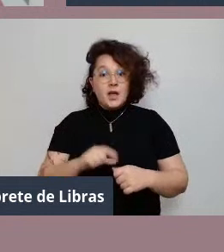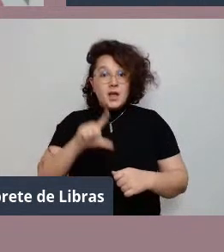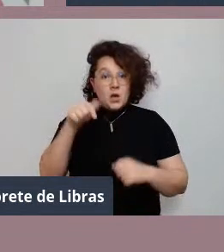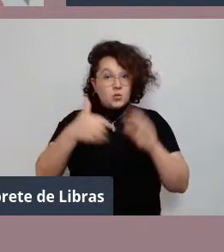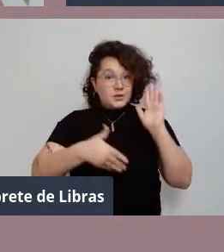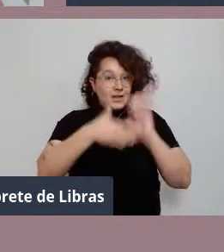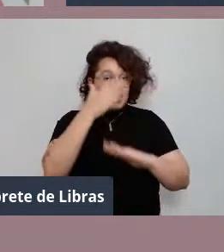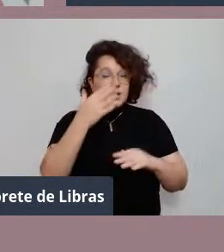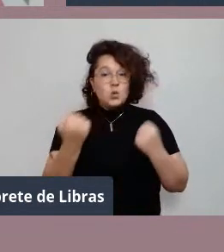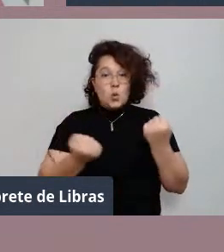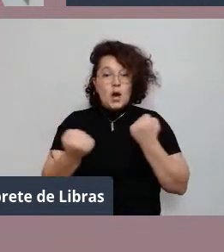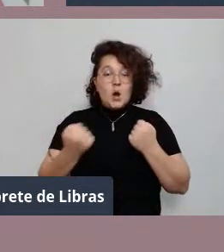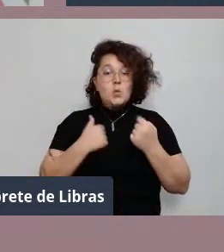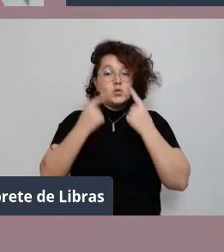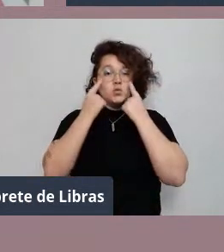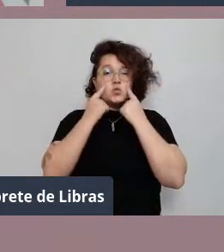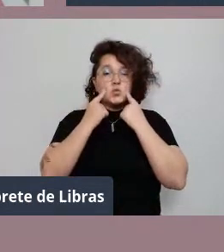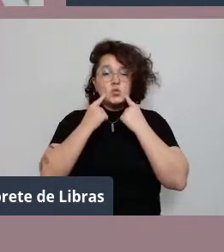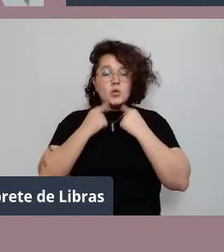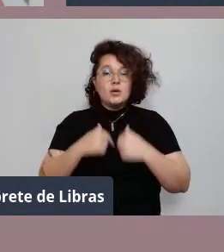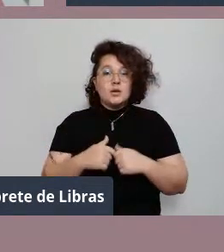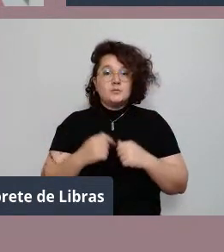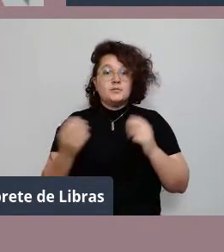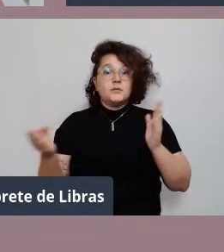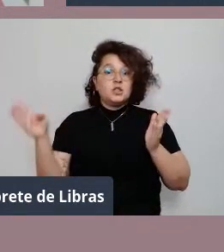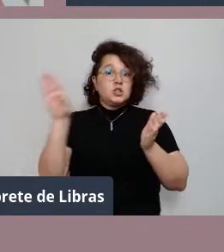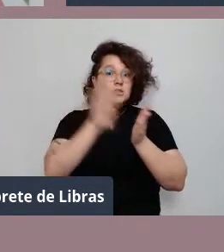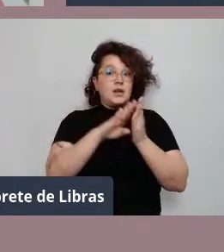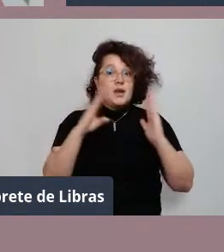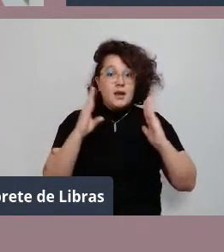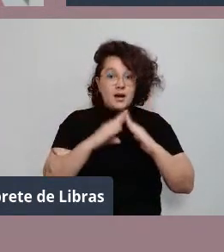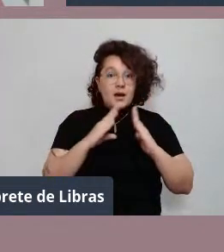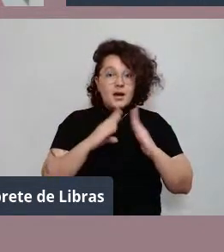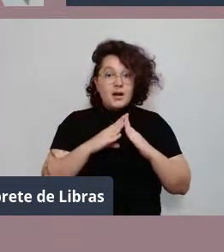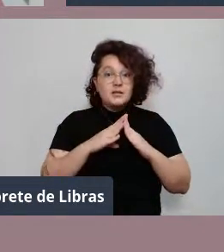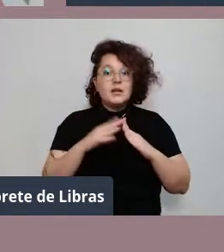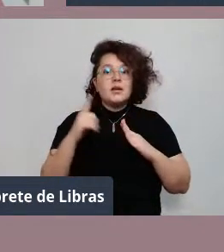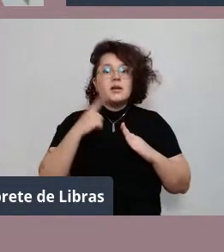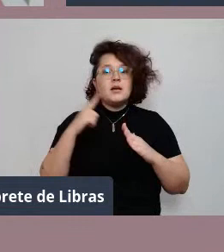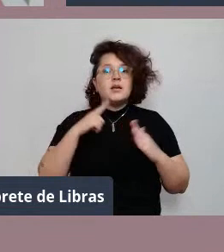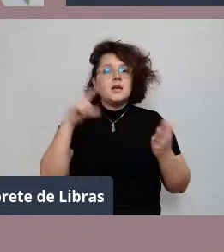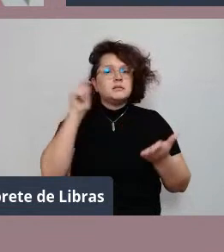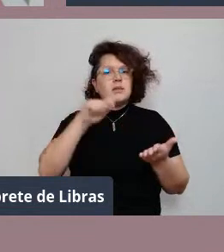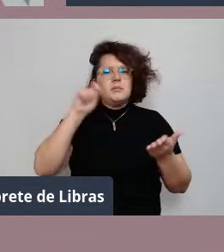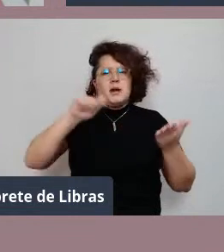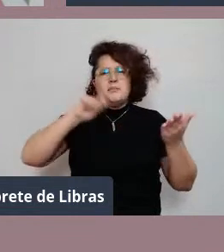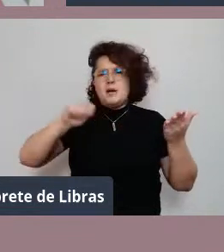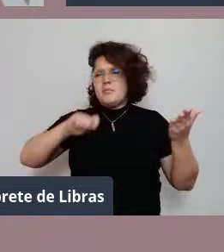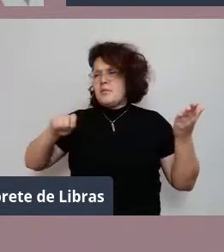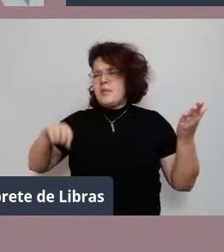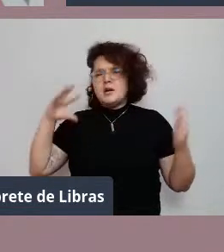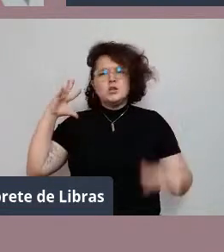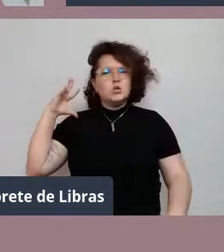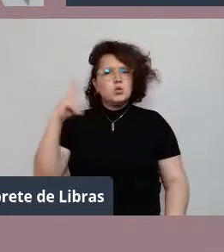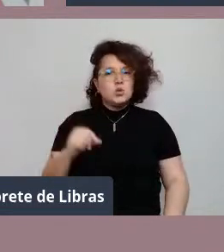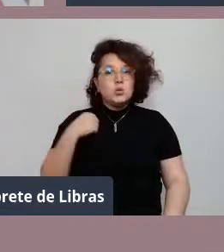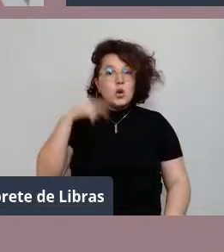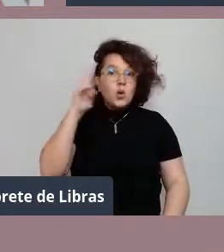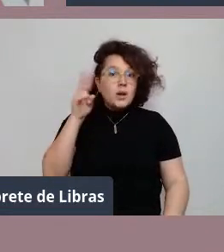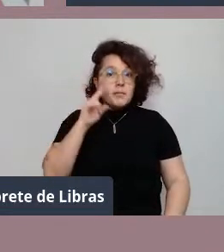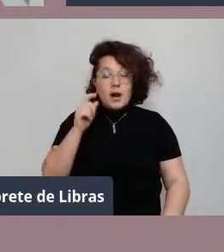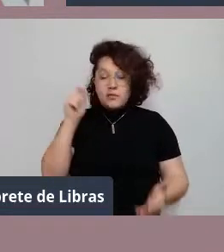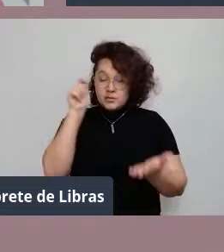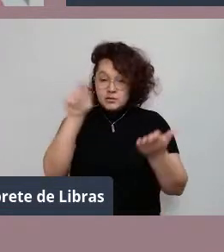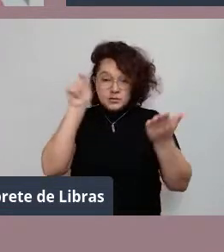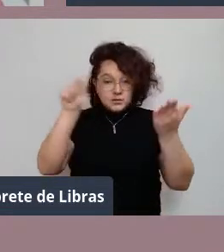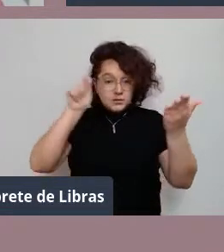carro, e quando eu cheguei em casa, eu escrevi tudo que eu conseguia lembrar, as frases, as coisas, tudo ali,